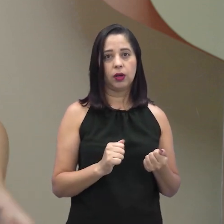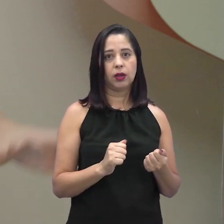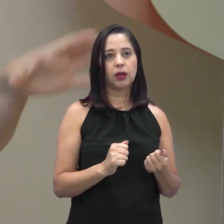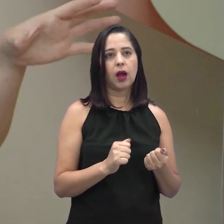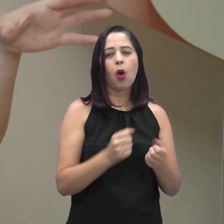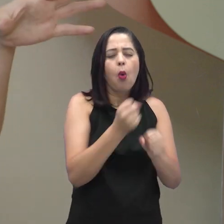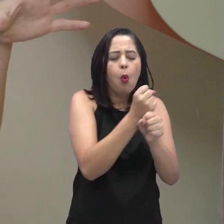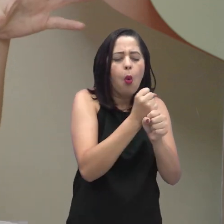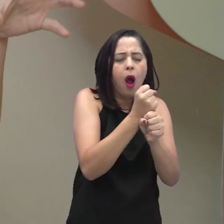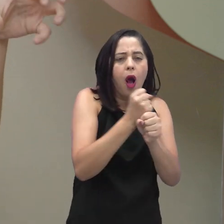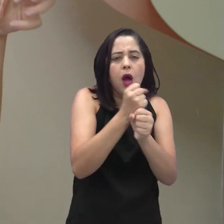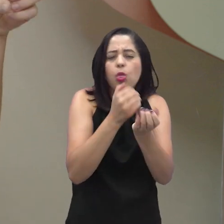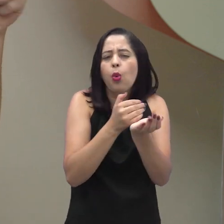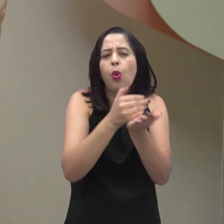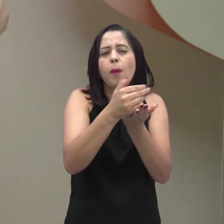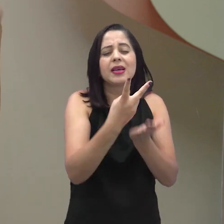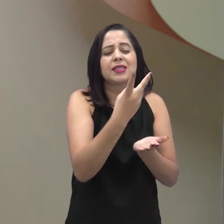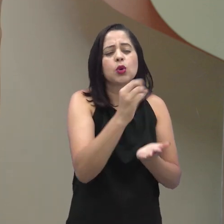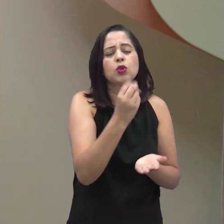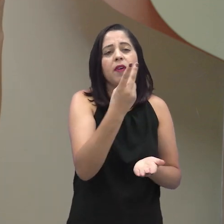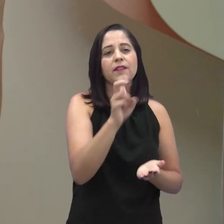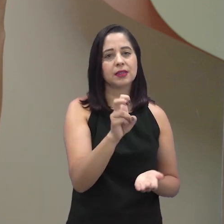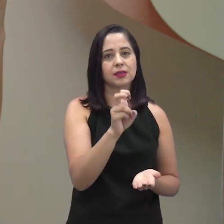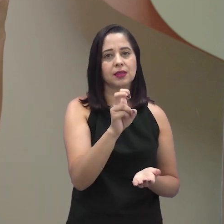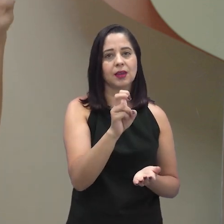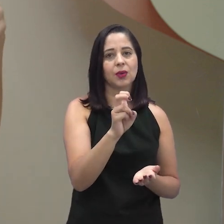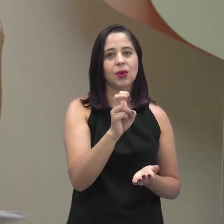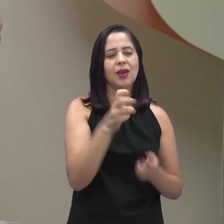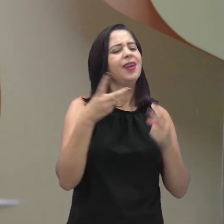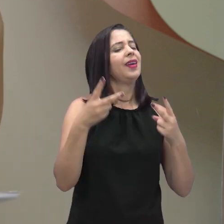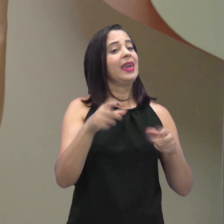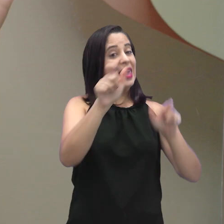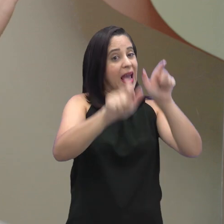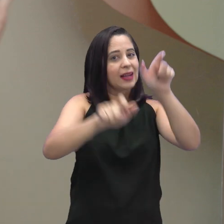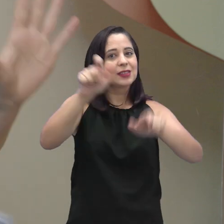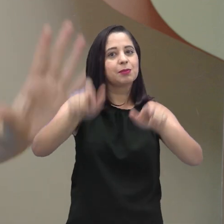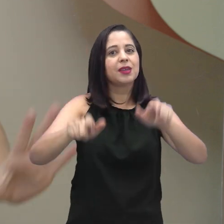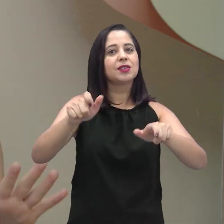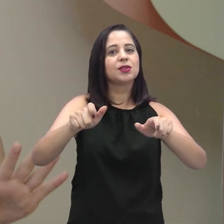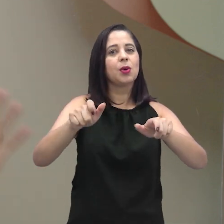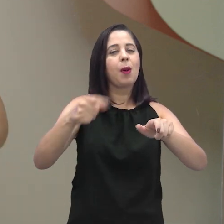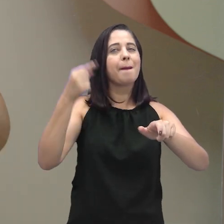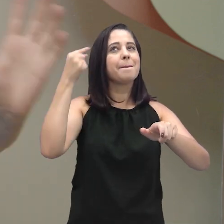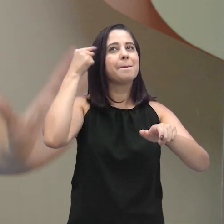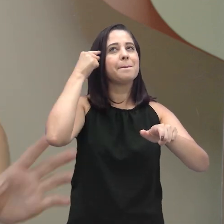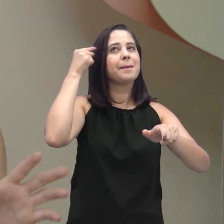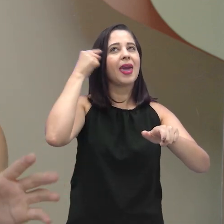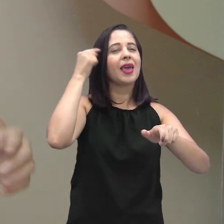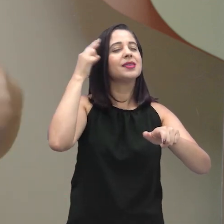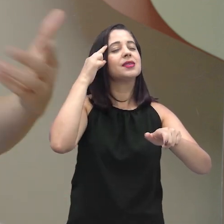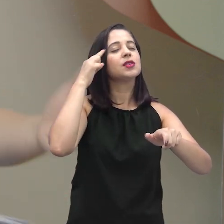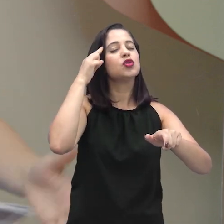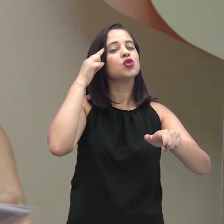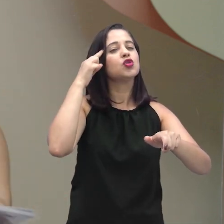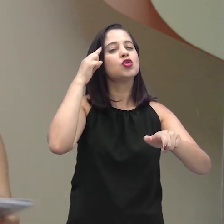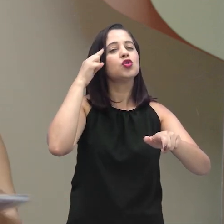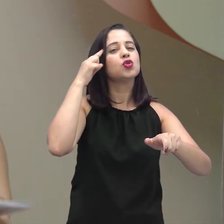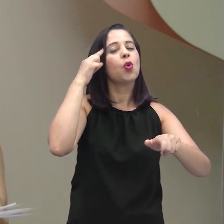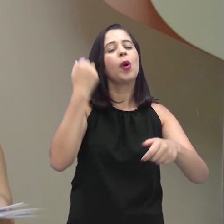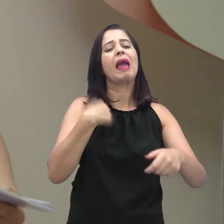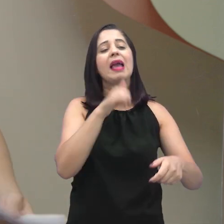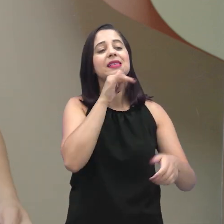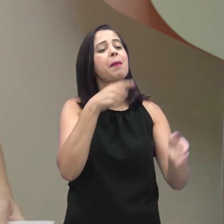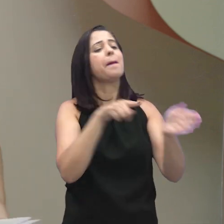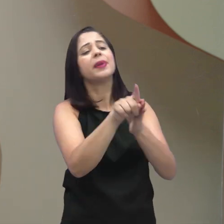ano, e as pessoas, elas almejam, né, meio que a mesma coisa, né, quando a gente faz a pergunta,